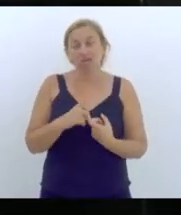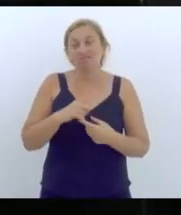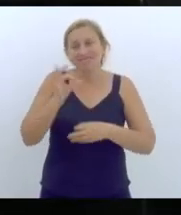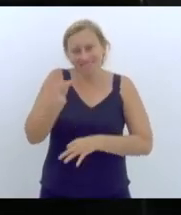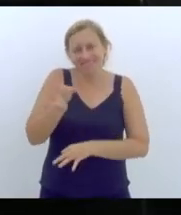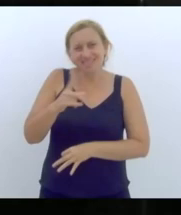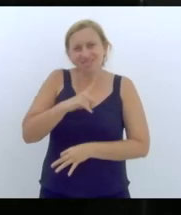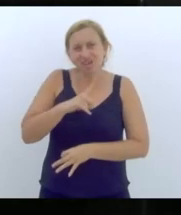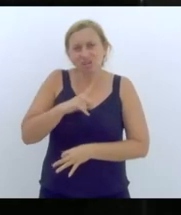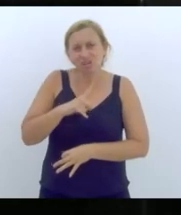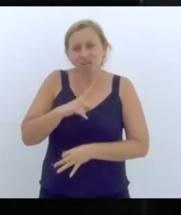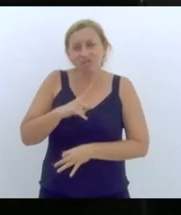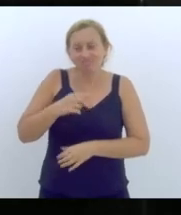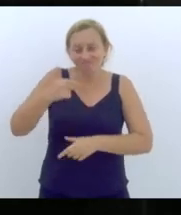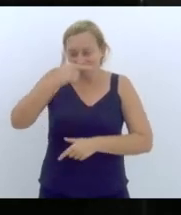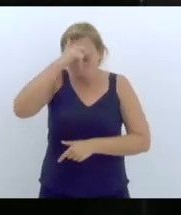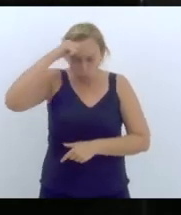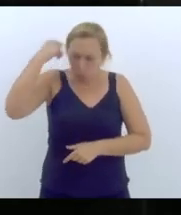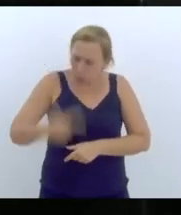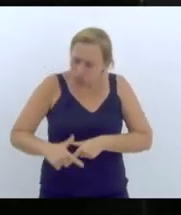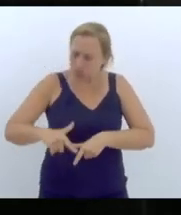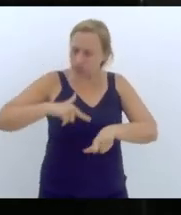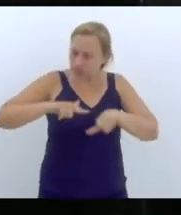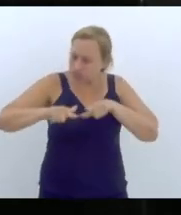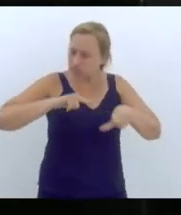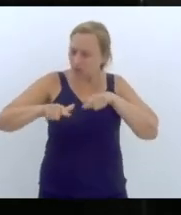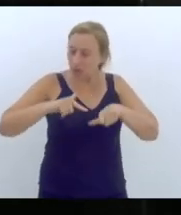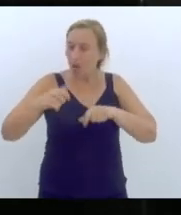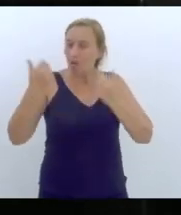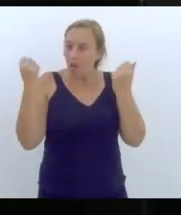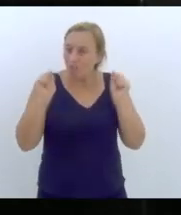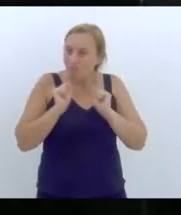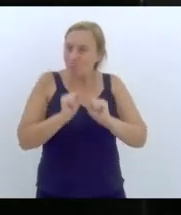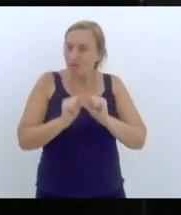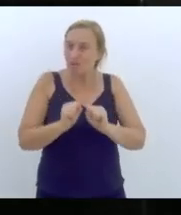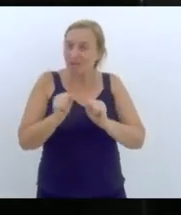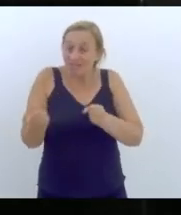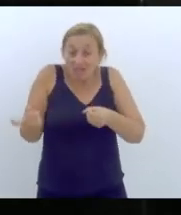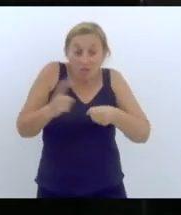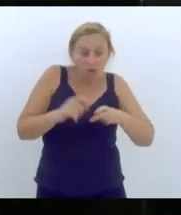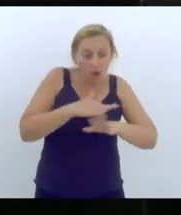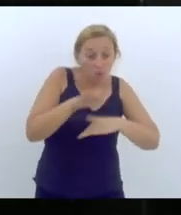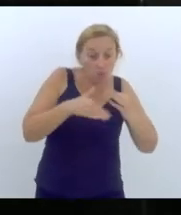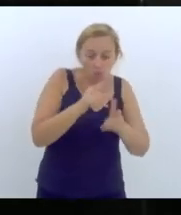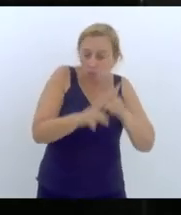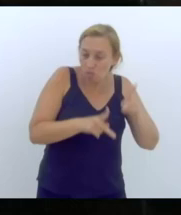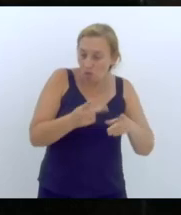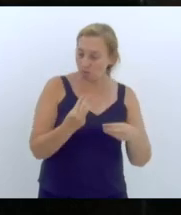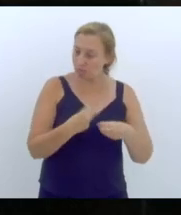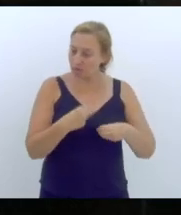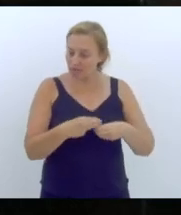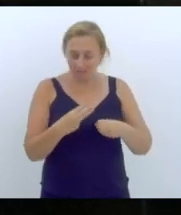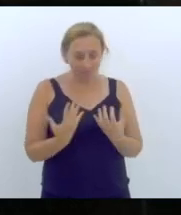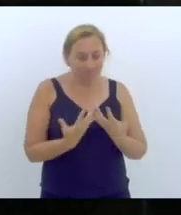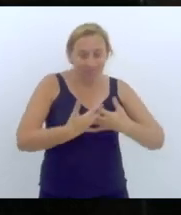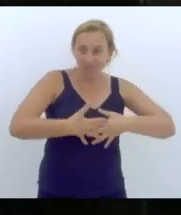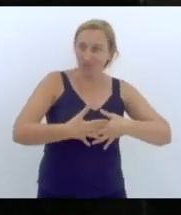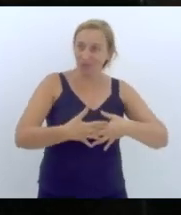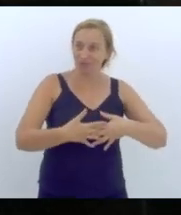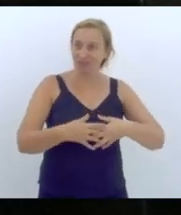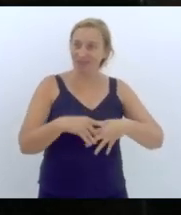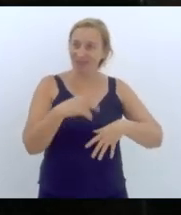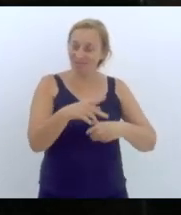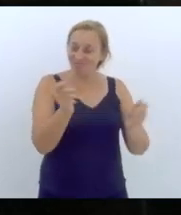certeza que com muito trabalho nós vamos poder devolver a toda a população do município de Petrópolis a